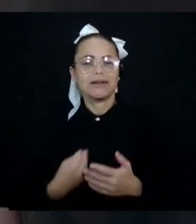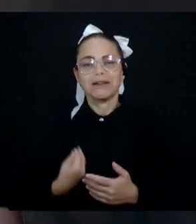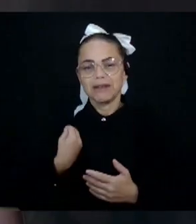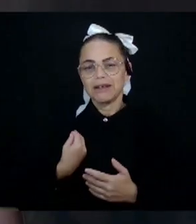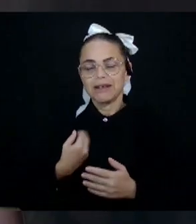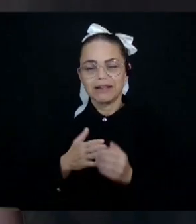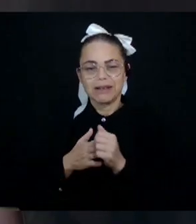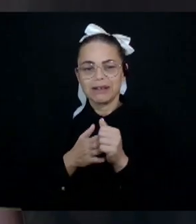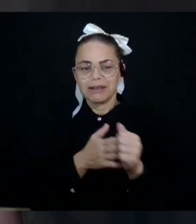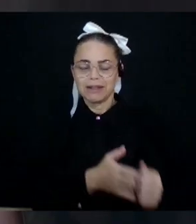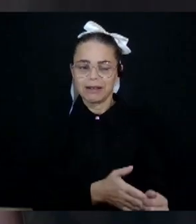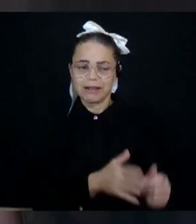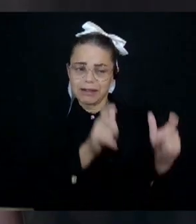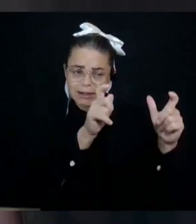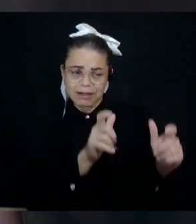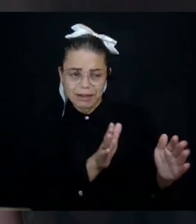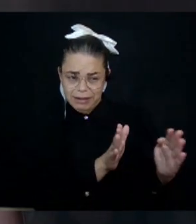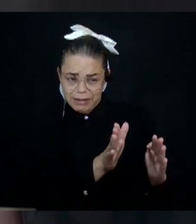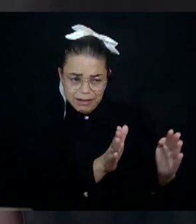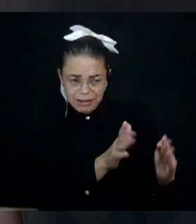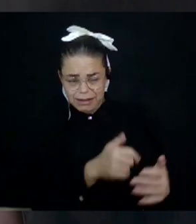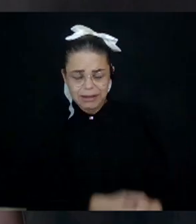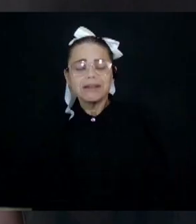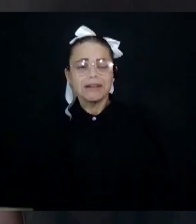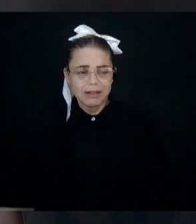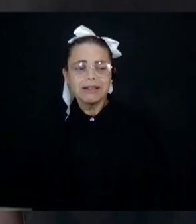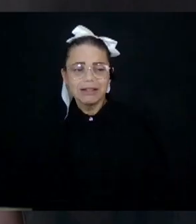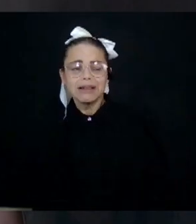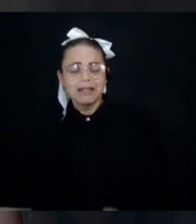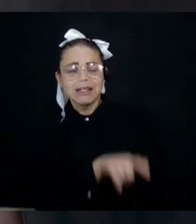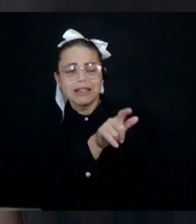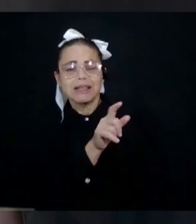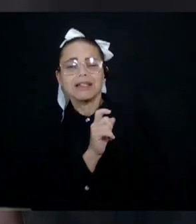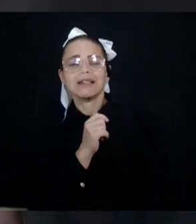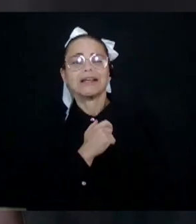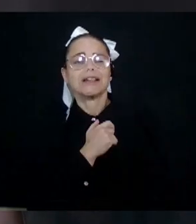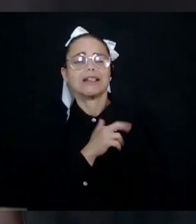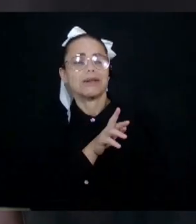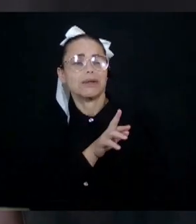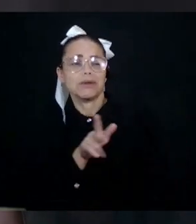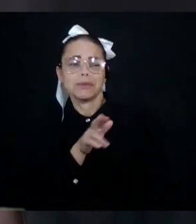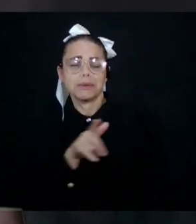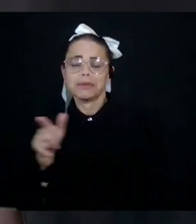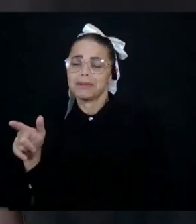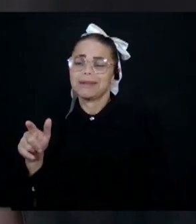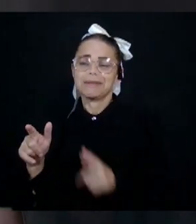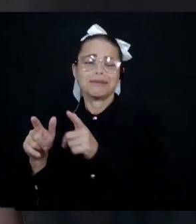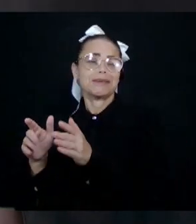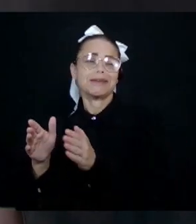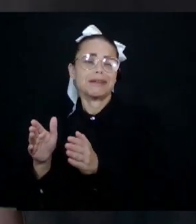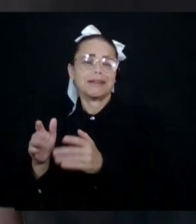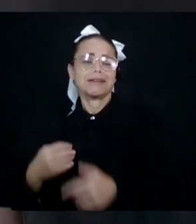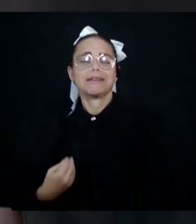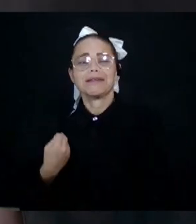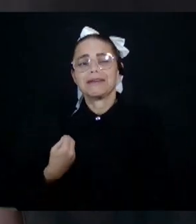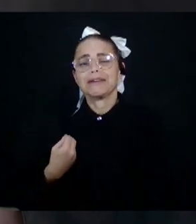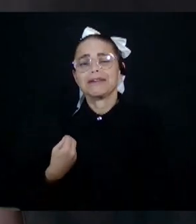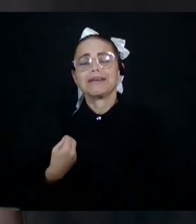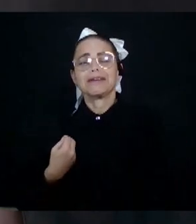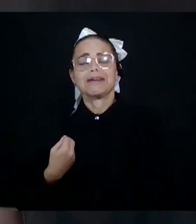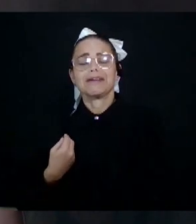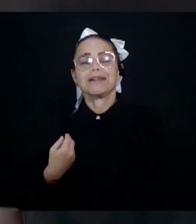vida naquele período, naquele momento, naquele lugar, que é diferente daquele modo de vida que a gente estrutura